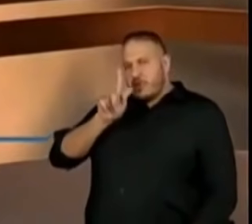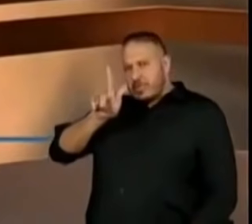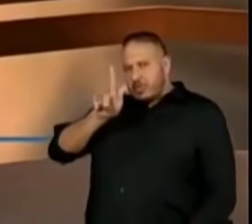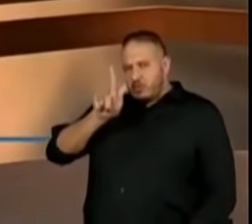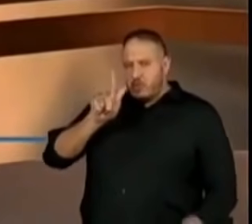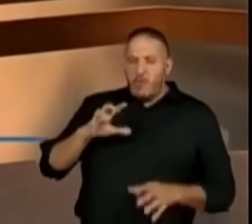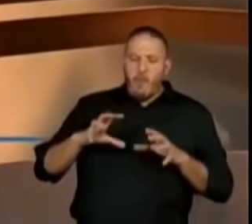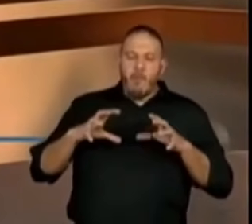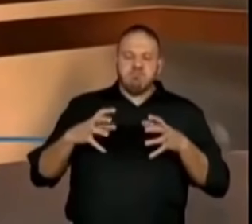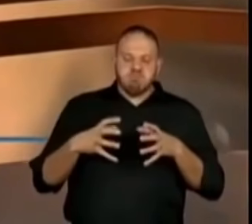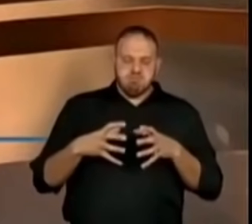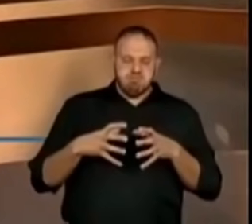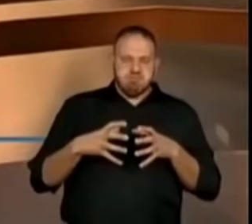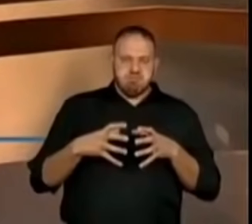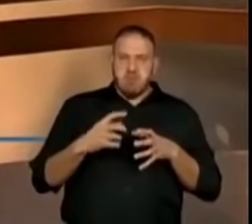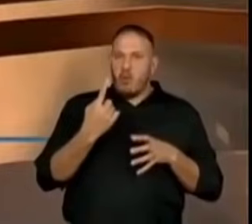1 quilograma,